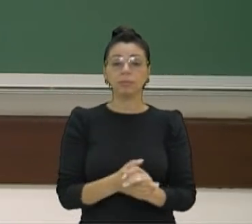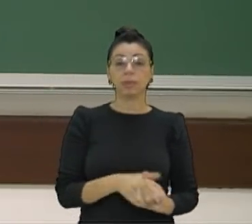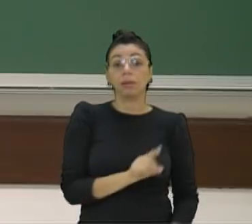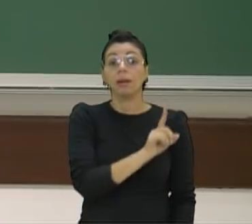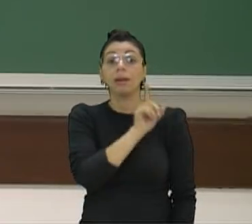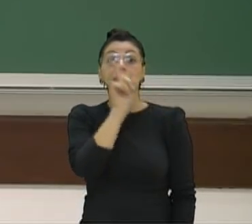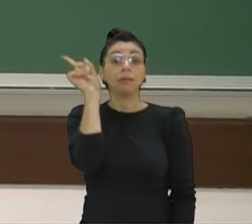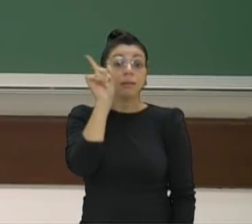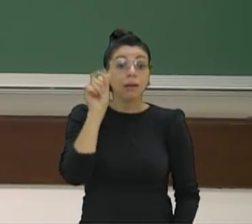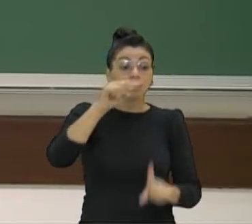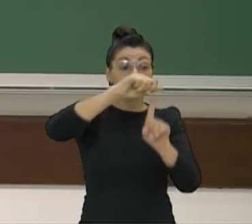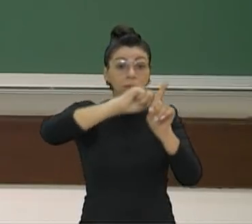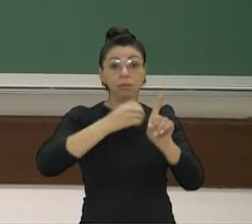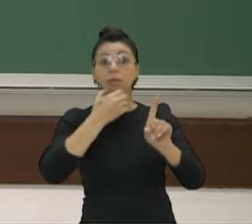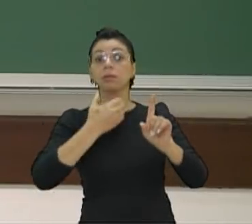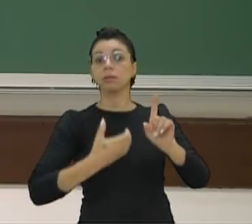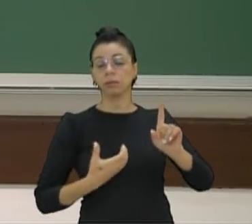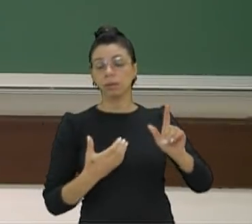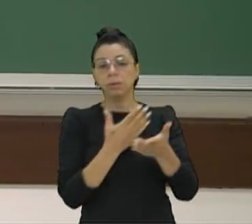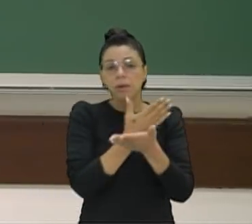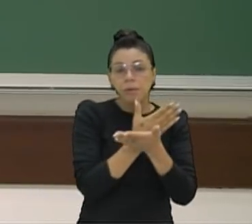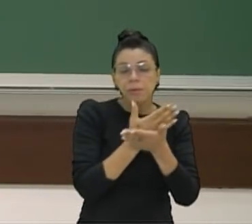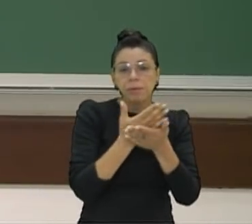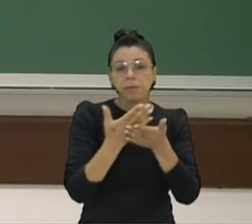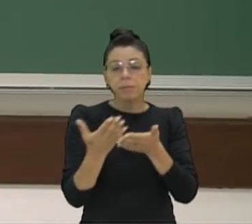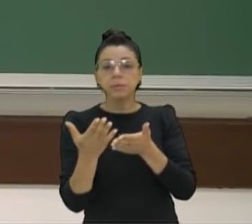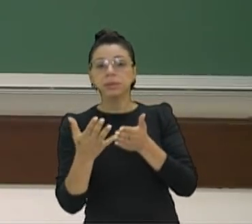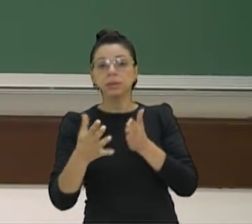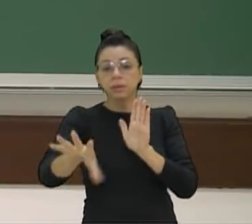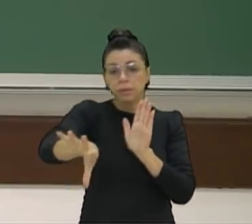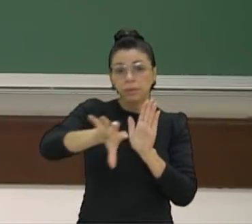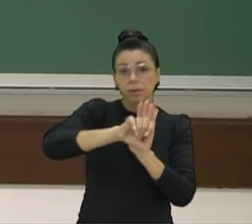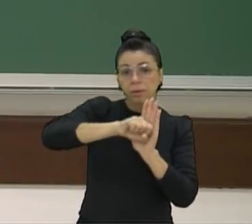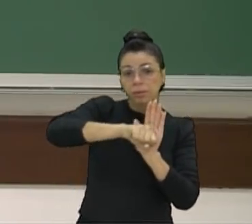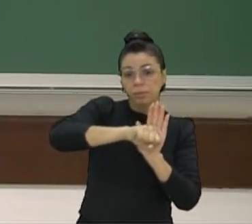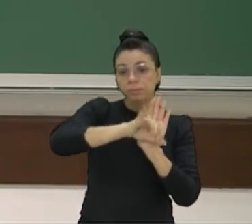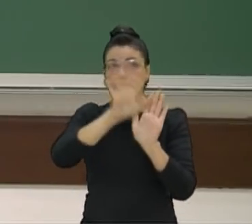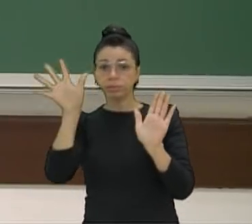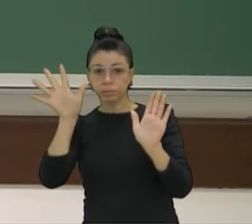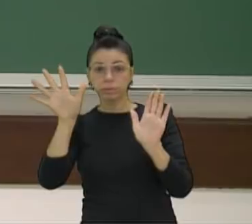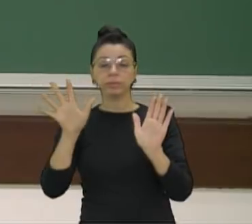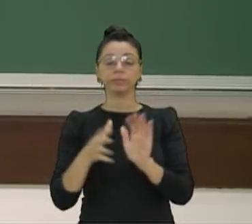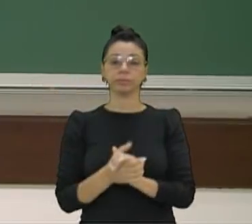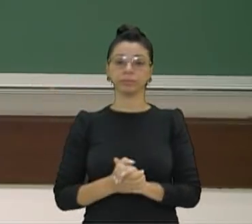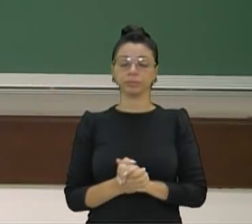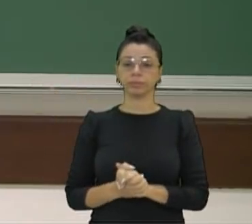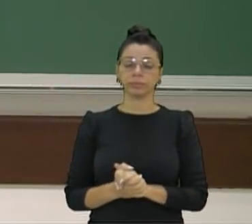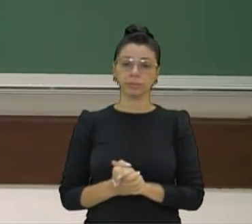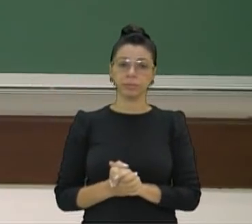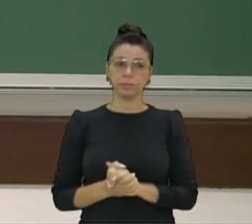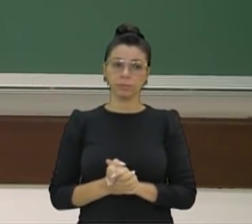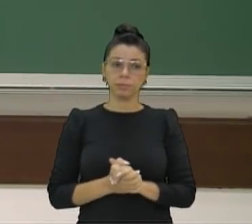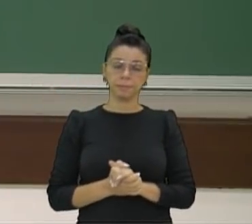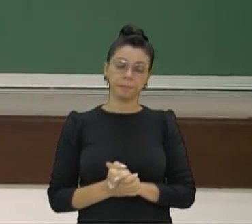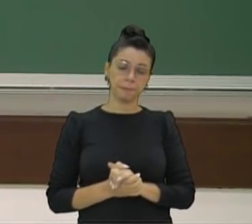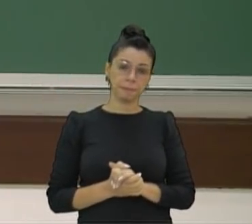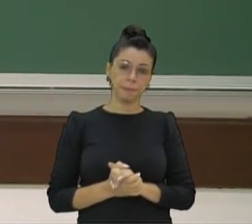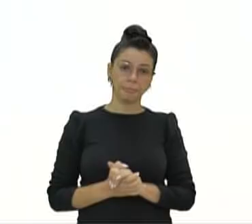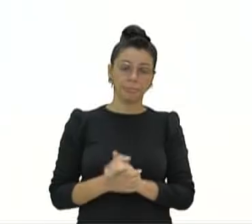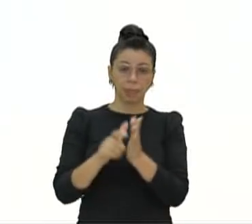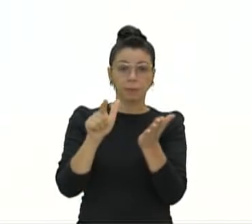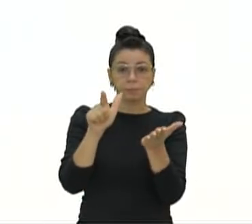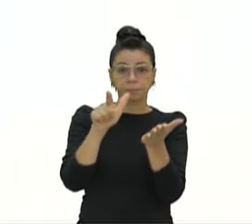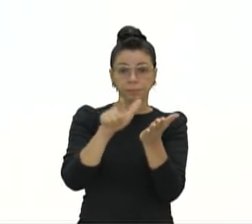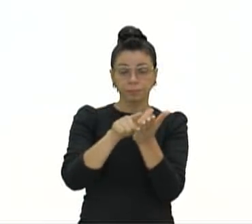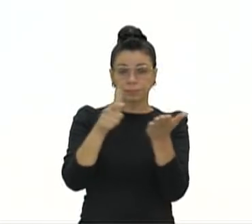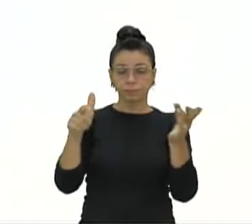o epicentro da doença, estava começando lá em Wuhan. Agora uma notícia aqui, ó, até